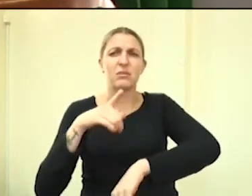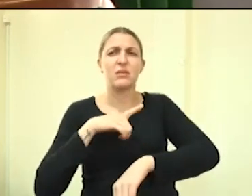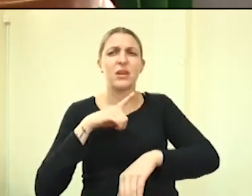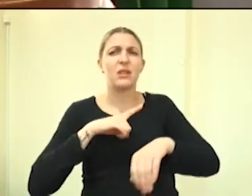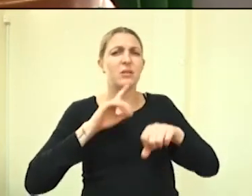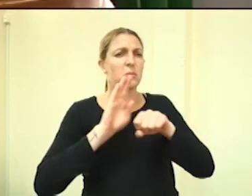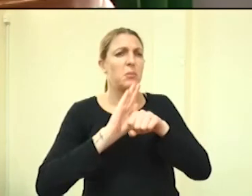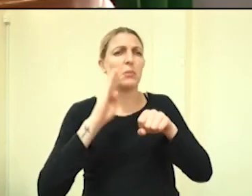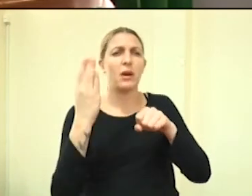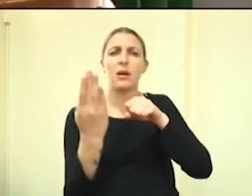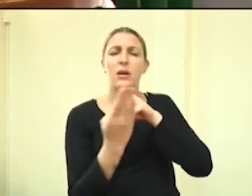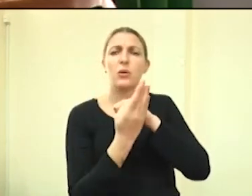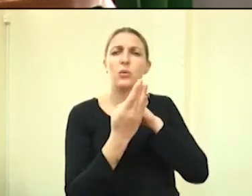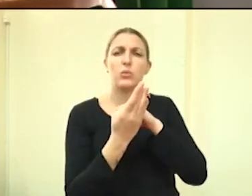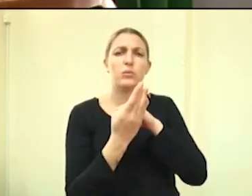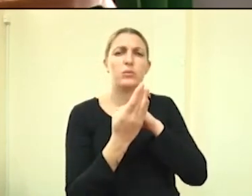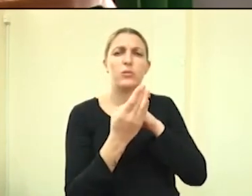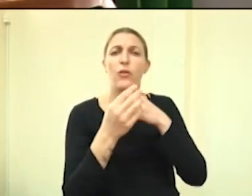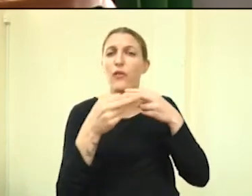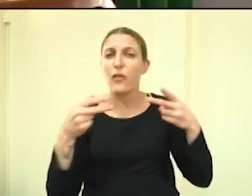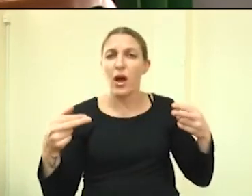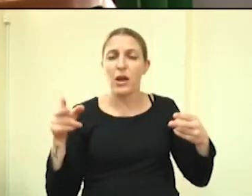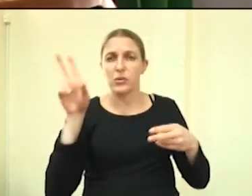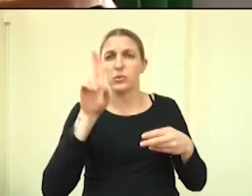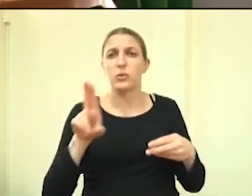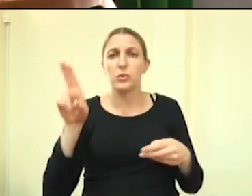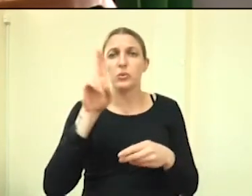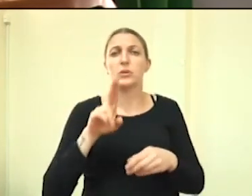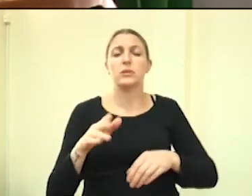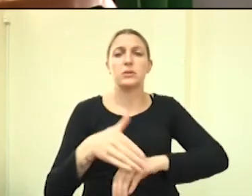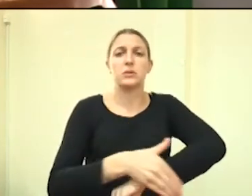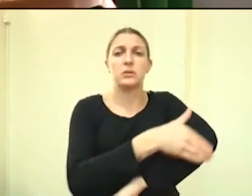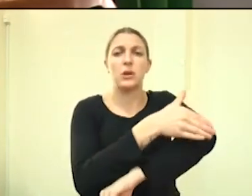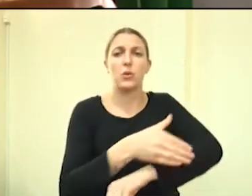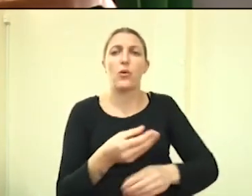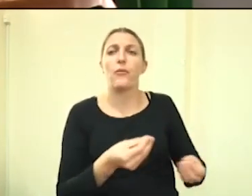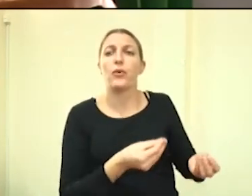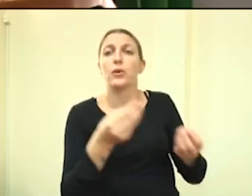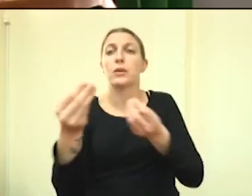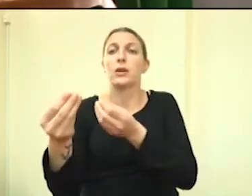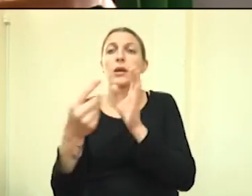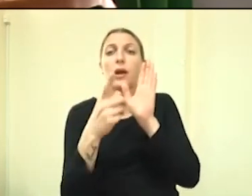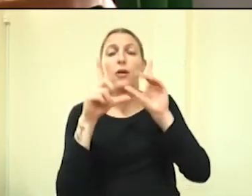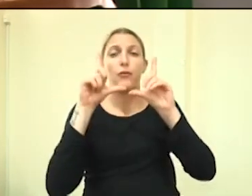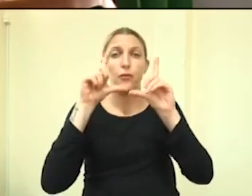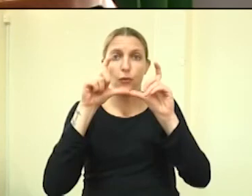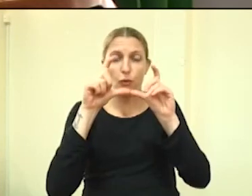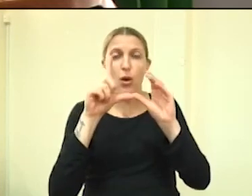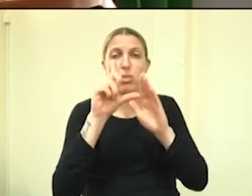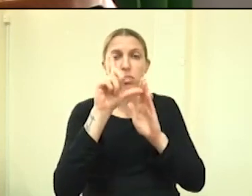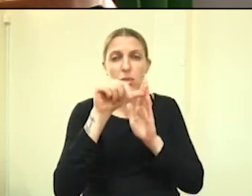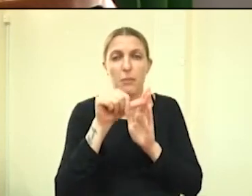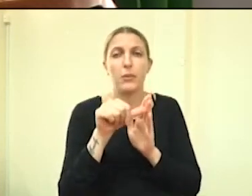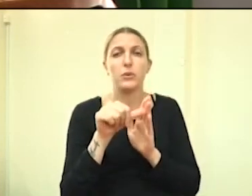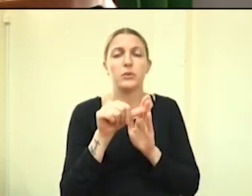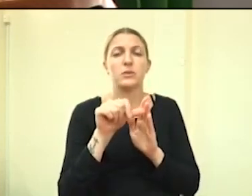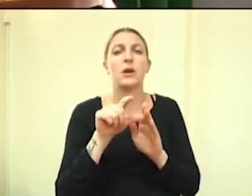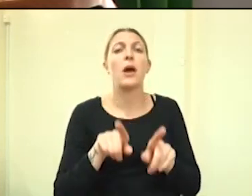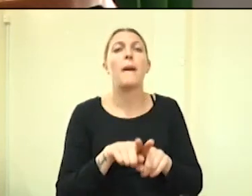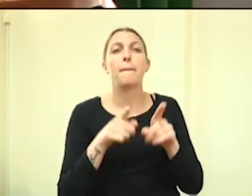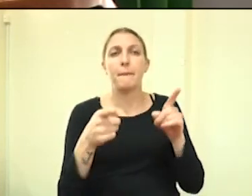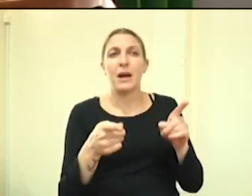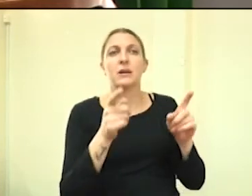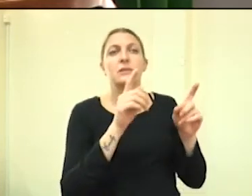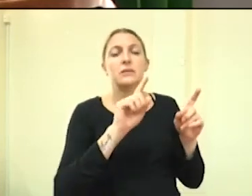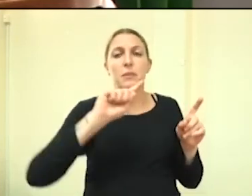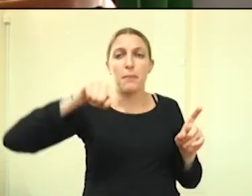bairros que ocupam essa via. E olha o jeito que está. Eu vou entregar uma foto depois para a minha líder, mas a semana que vem eu voltarei falar com o